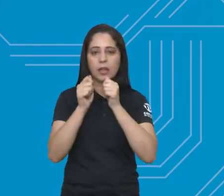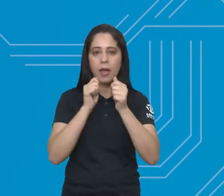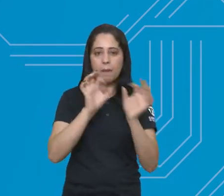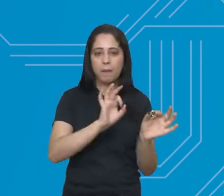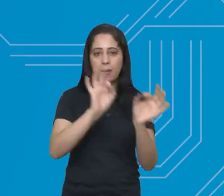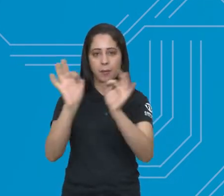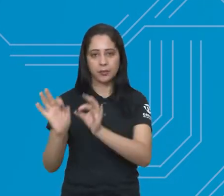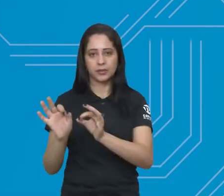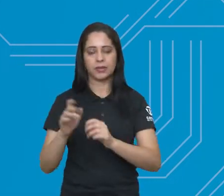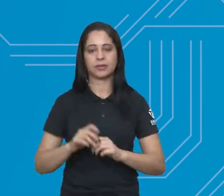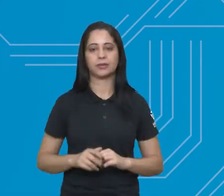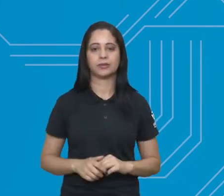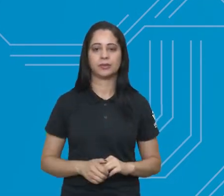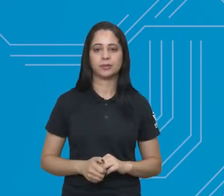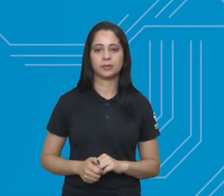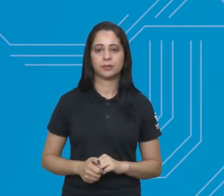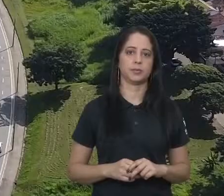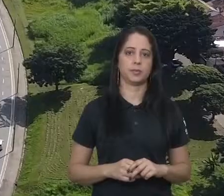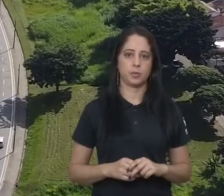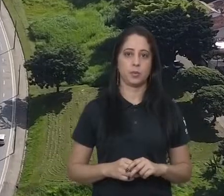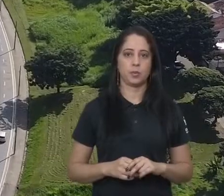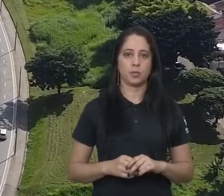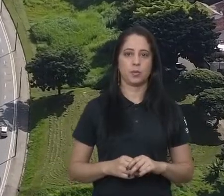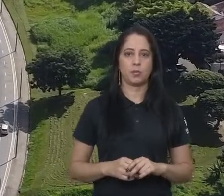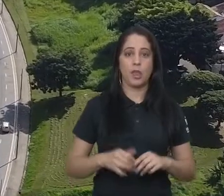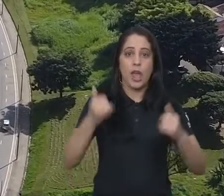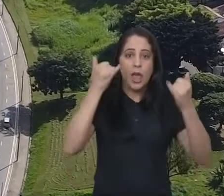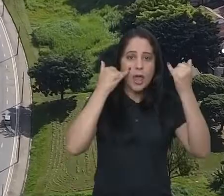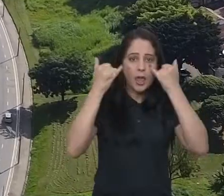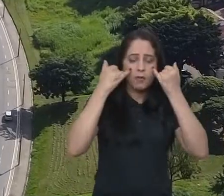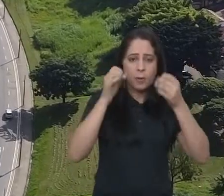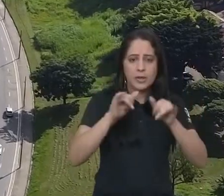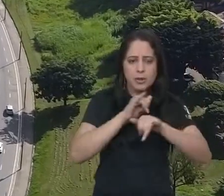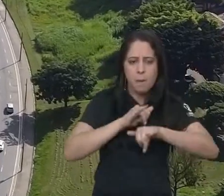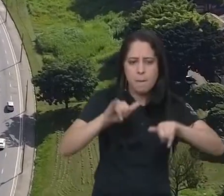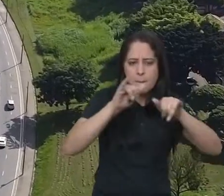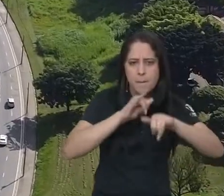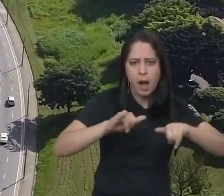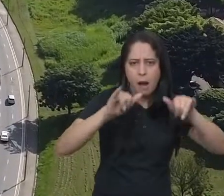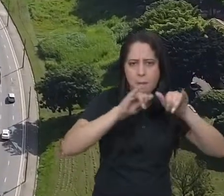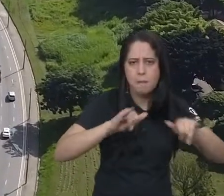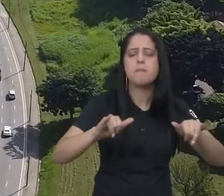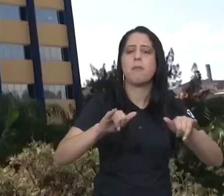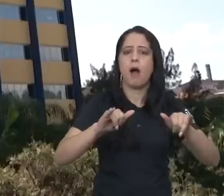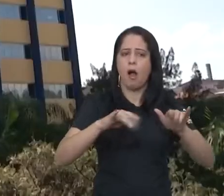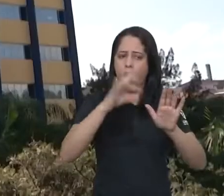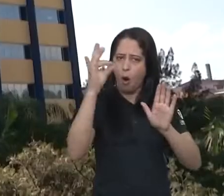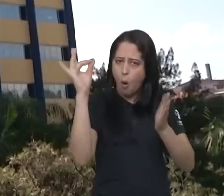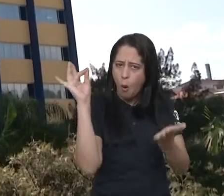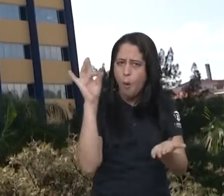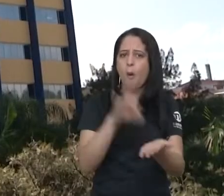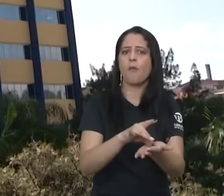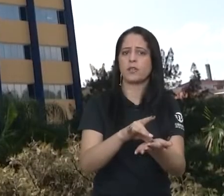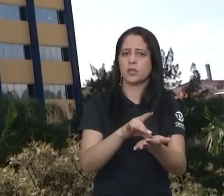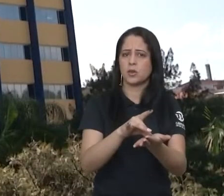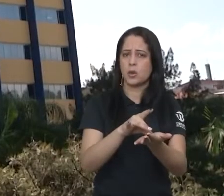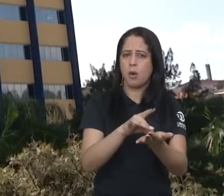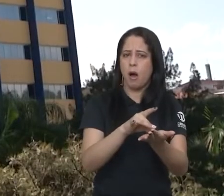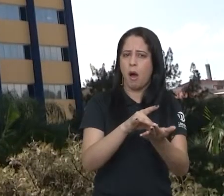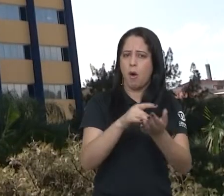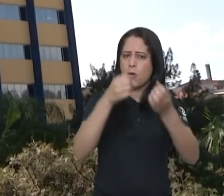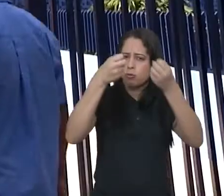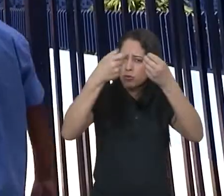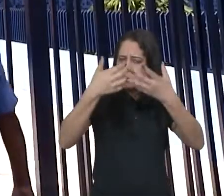na reportagem de Daniela Rivas. Divulgar informações de forma transparente é dever dos órgãos públicos